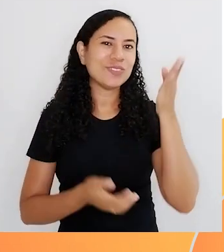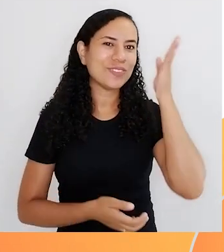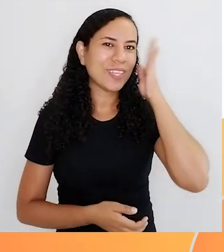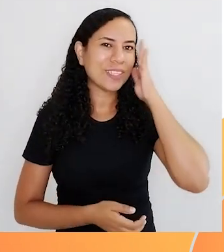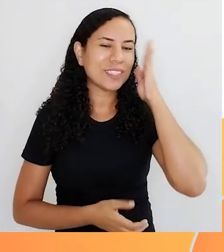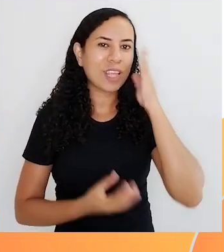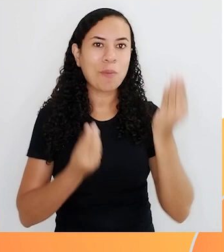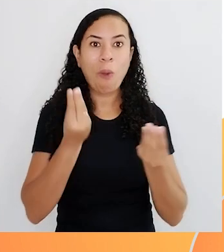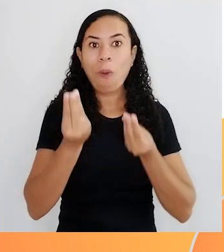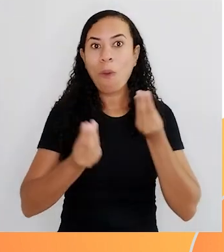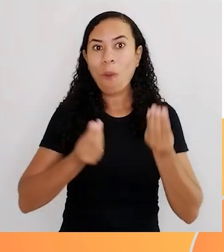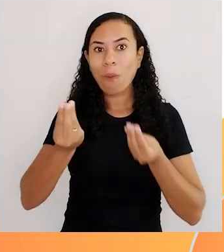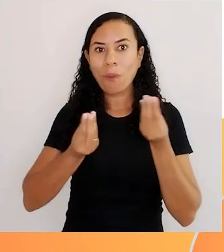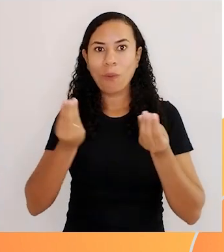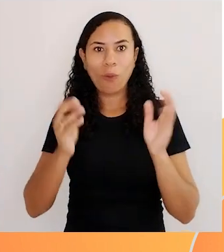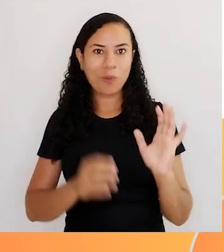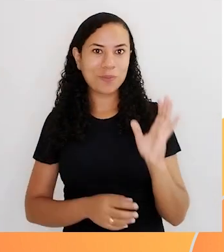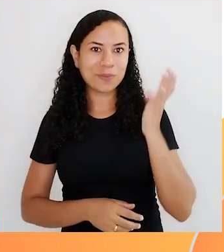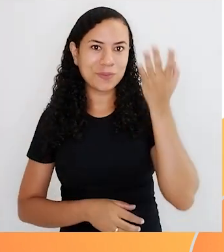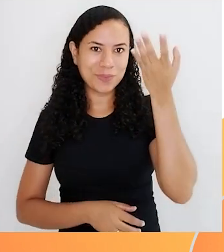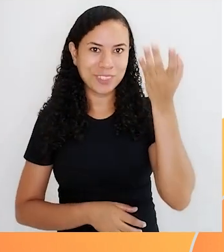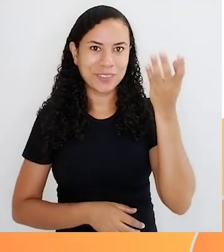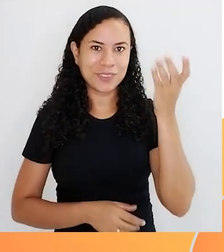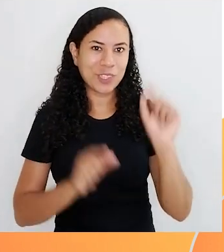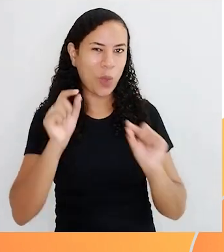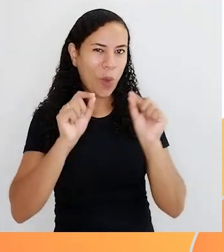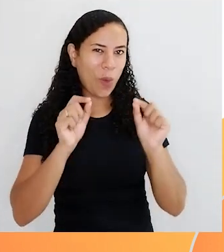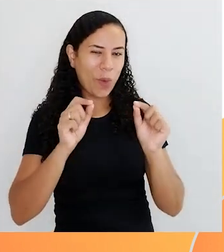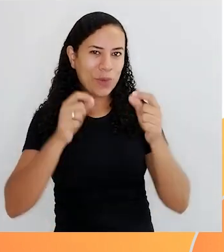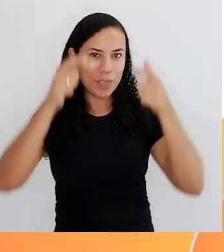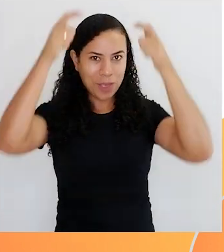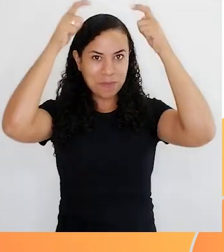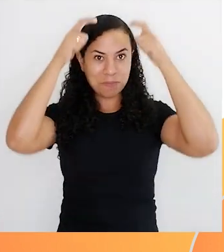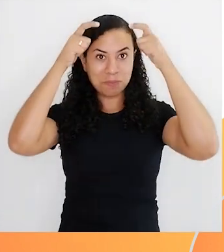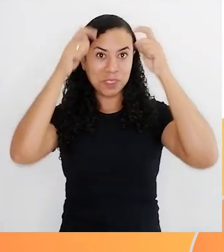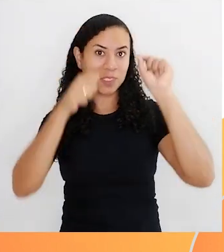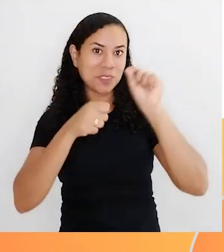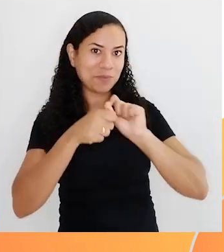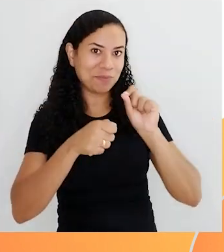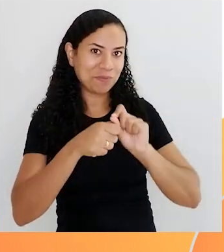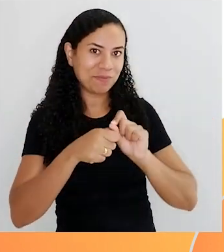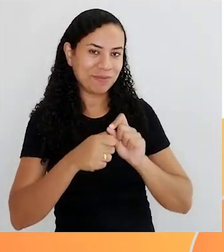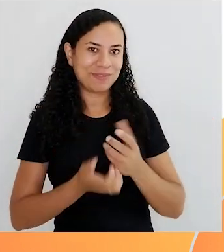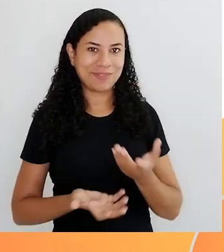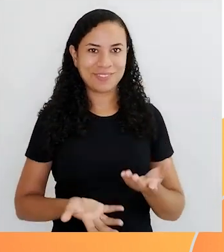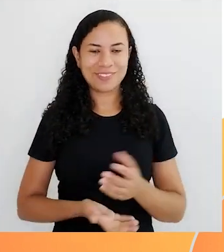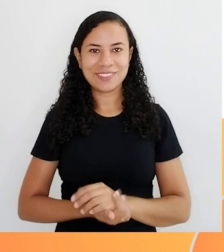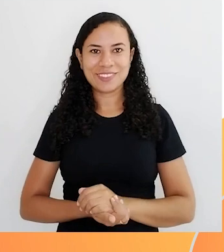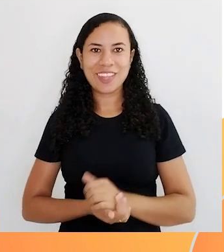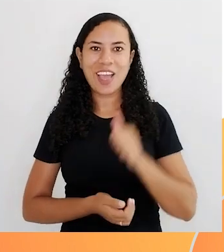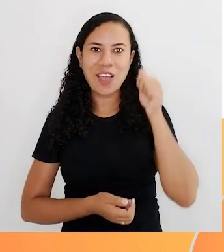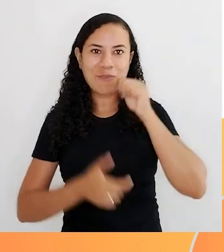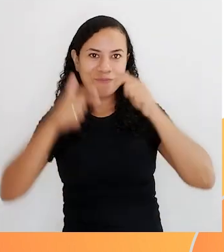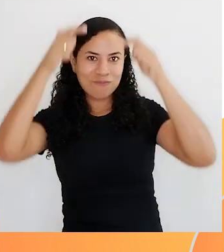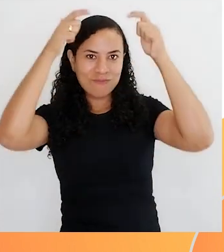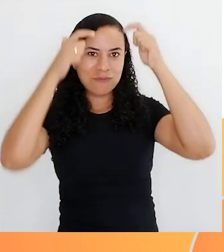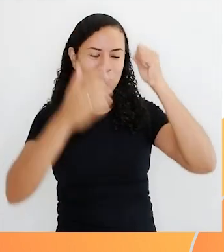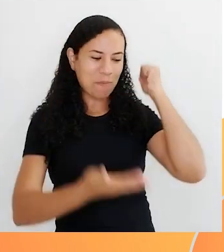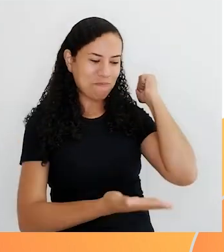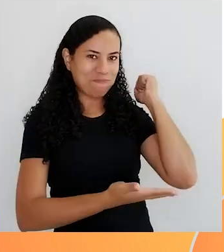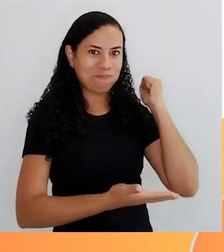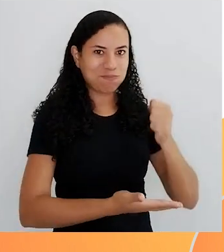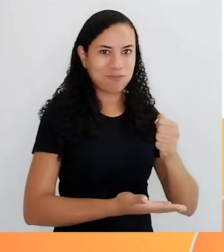esse desfecho, o que a princesa fez com a rã. A princesa a matou, fez uma